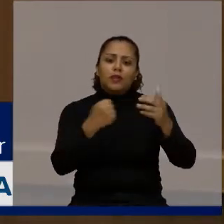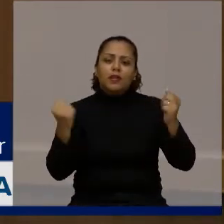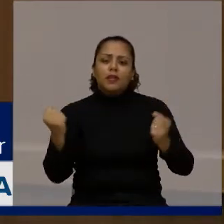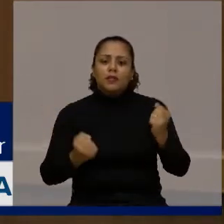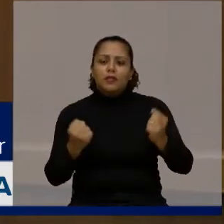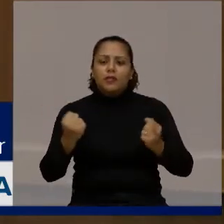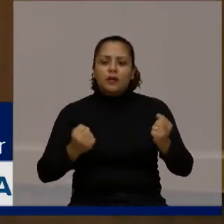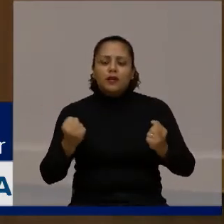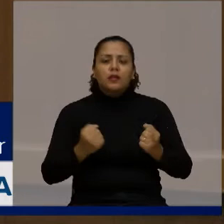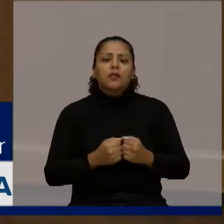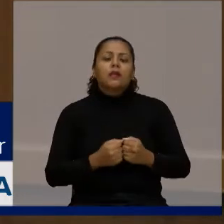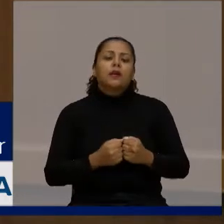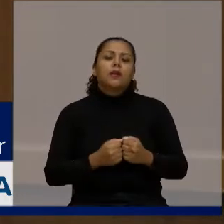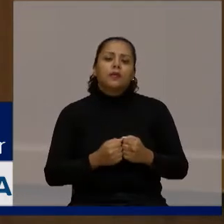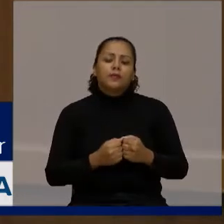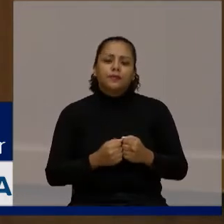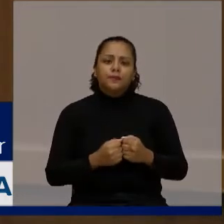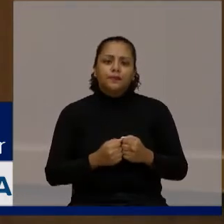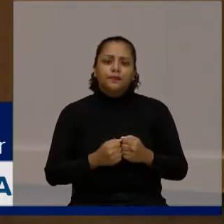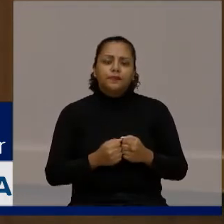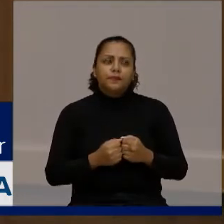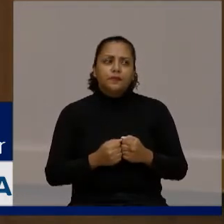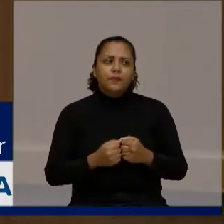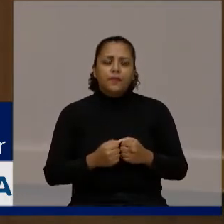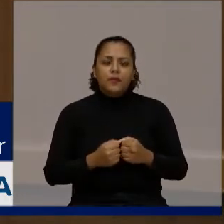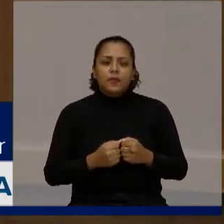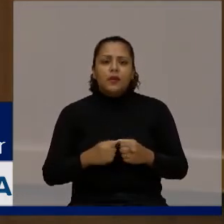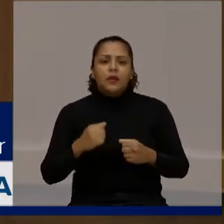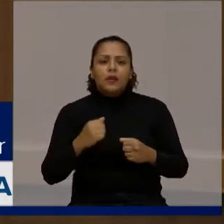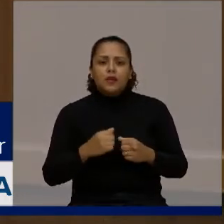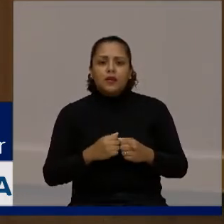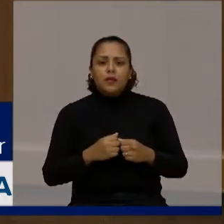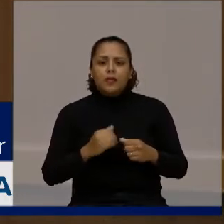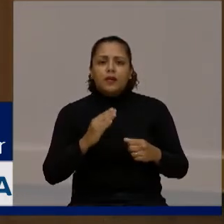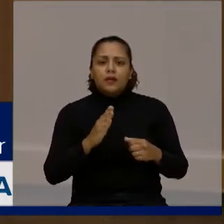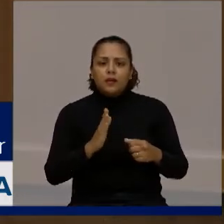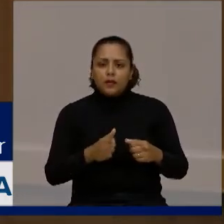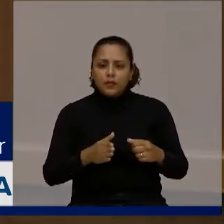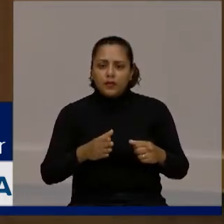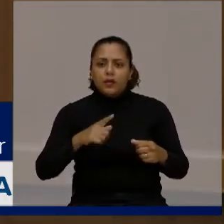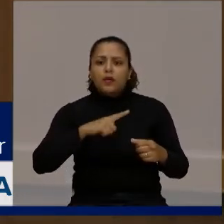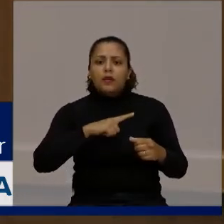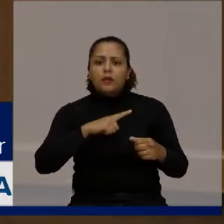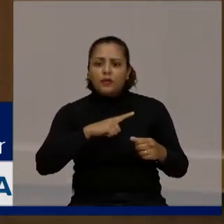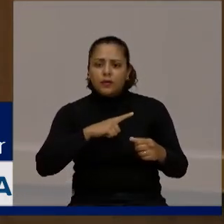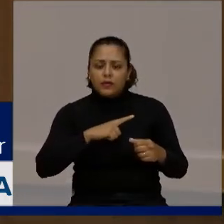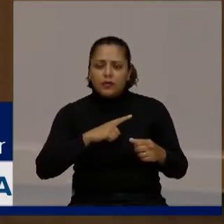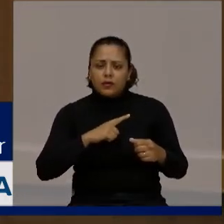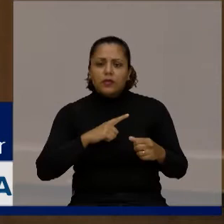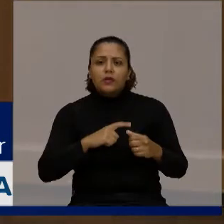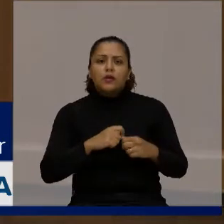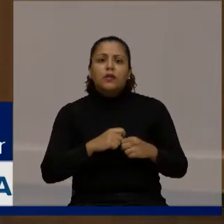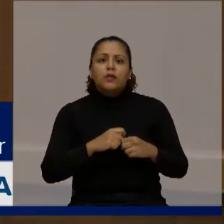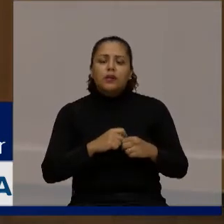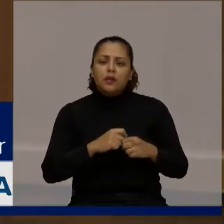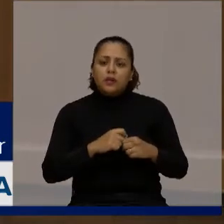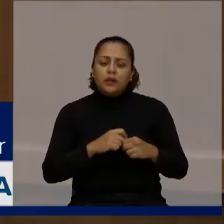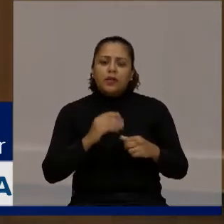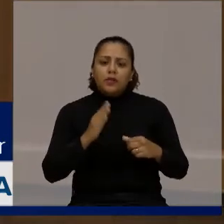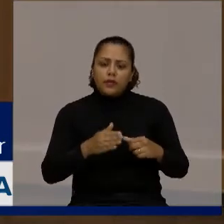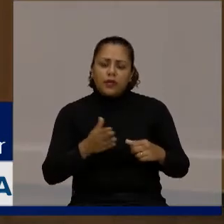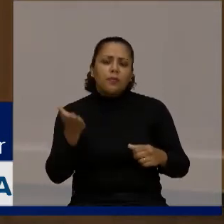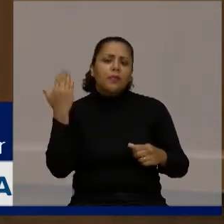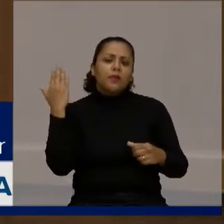que já havia retirado seu filho morreu também em 2013, também num